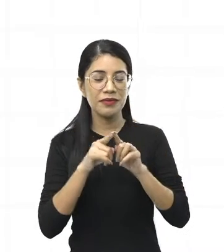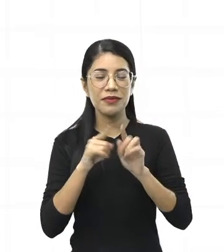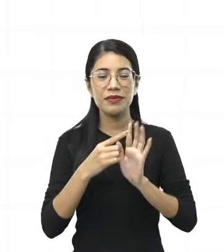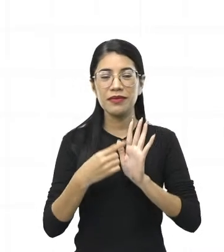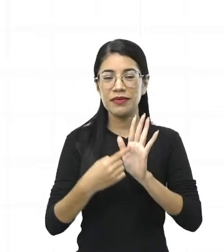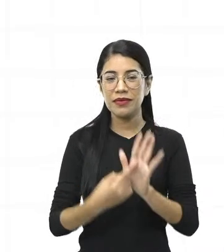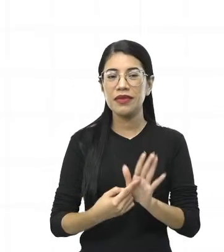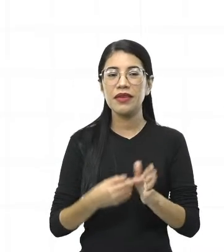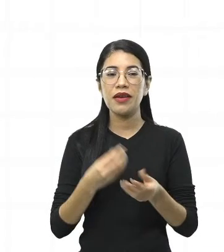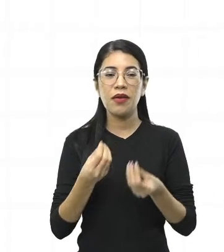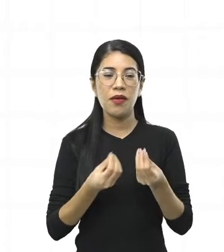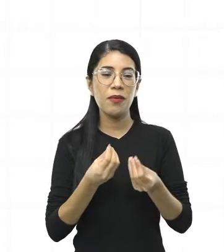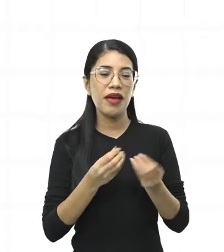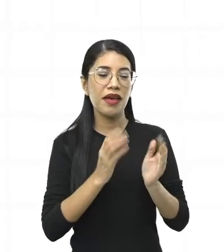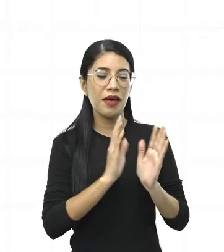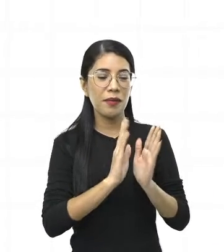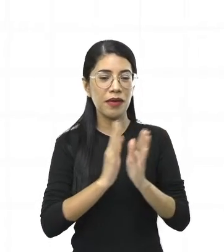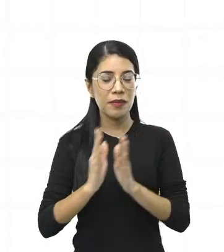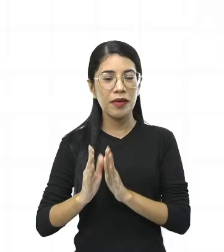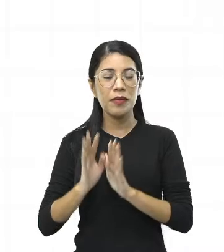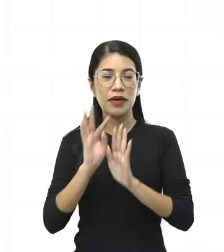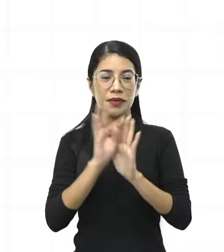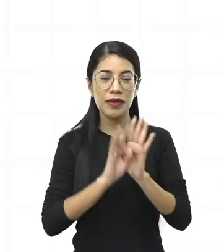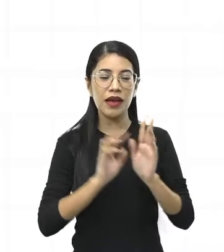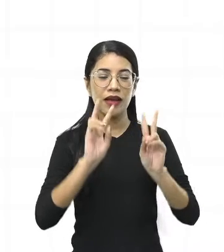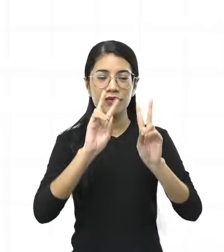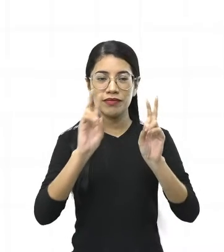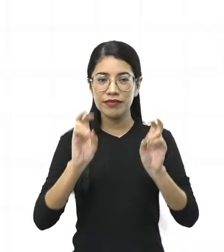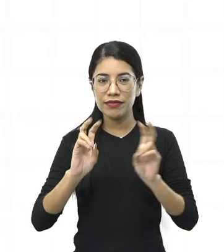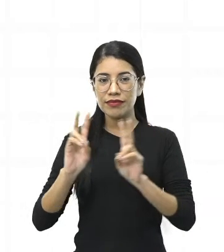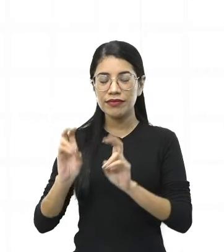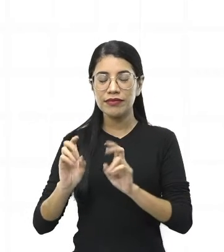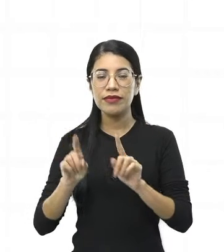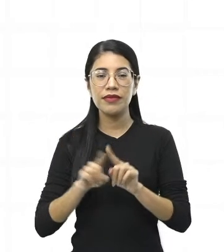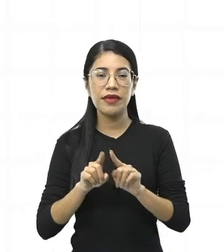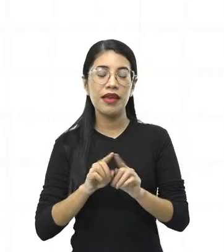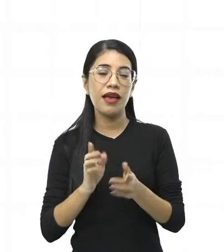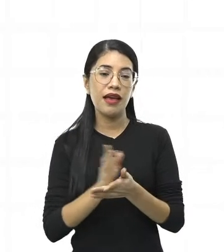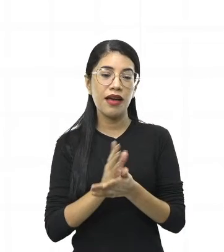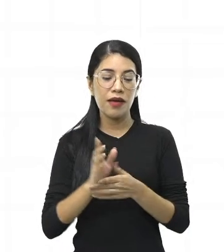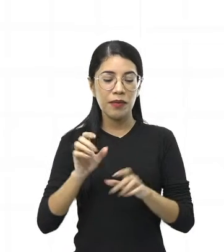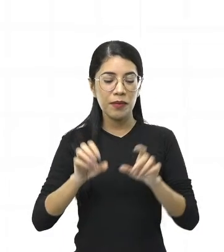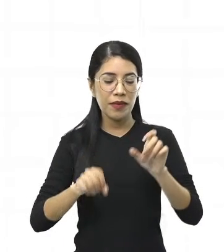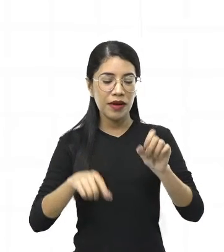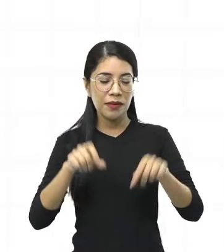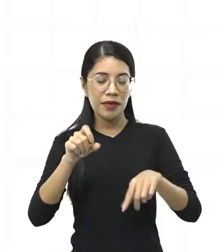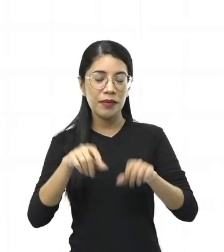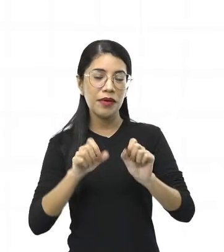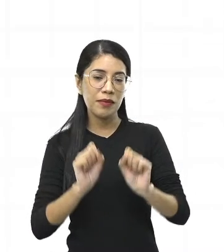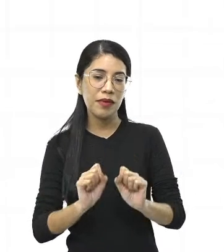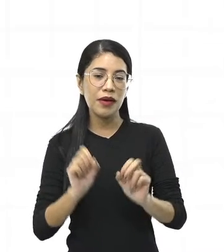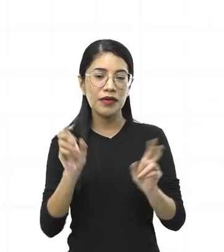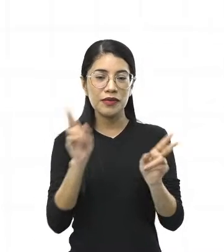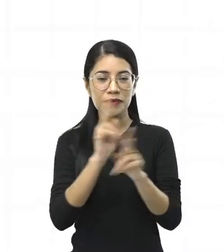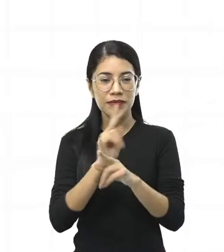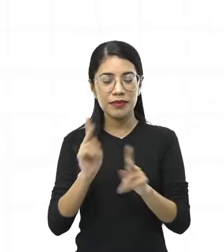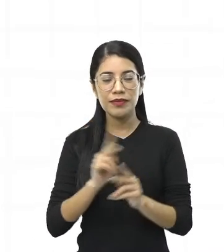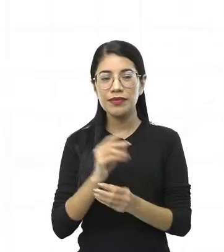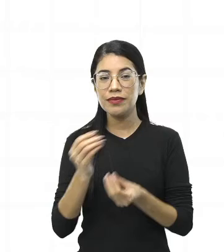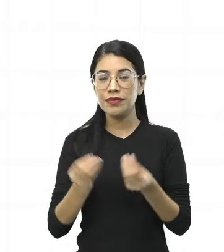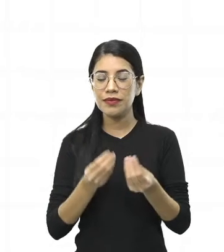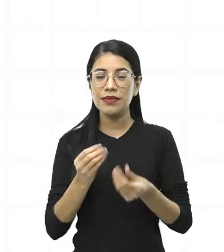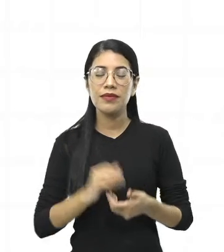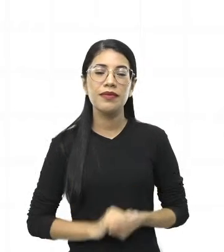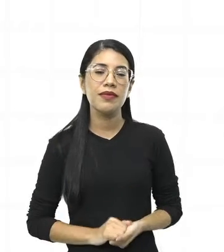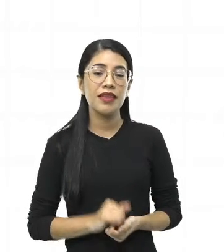essa sequência temática, né? Vejam, algumas sementes podem ser levadas de um lugar para o outro com a ajuda do vento. O que o autor